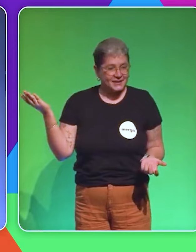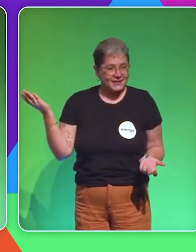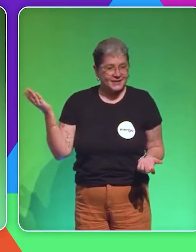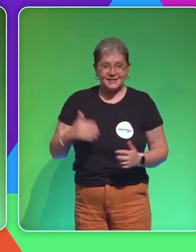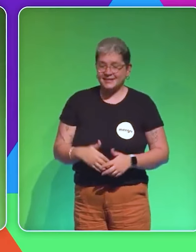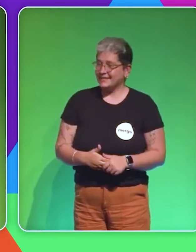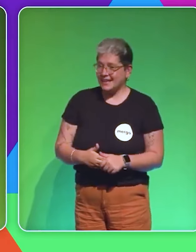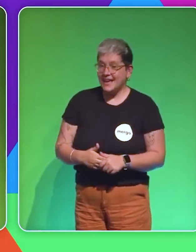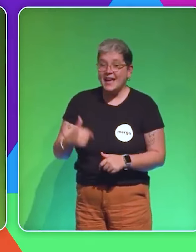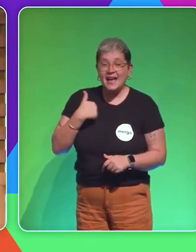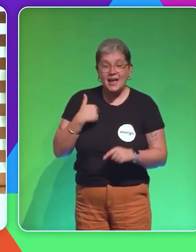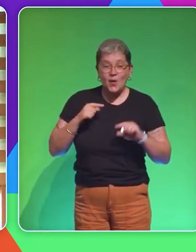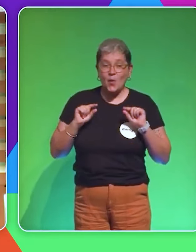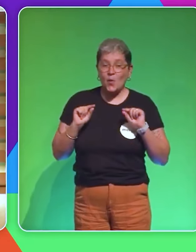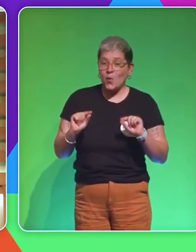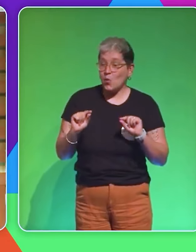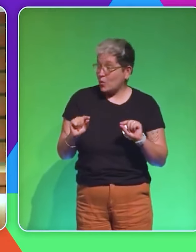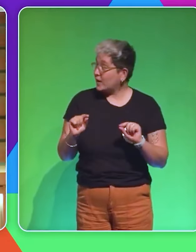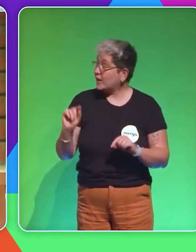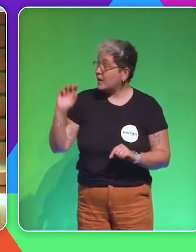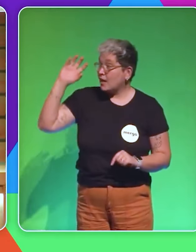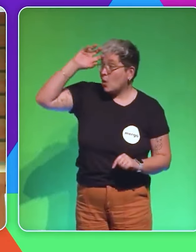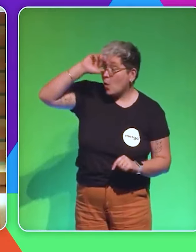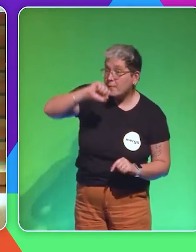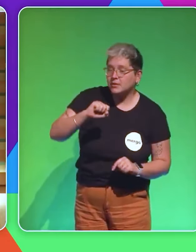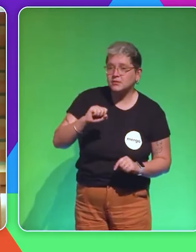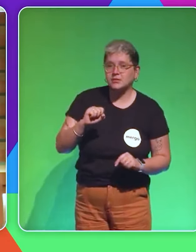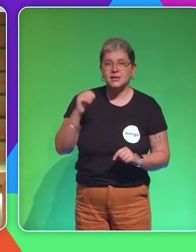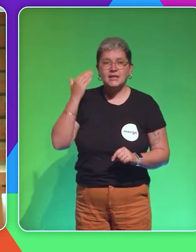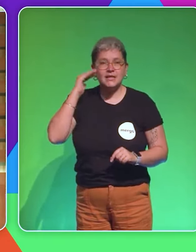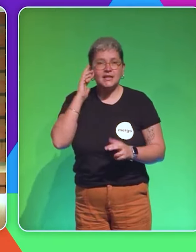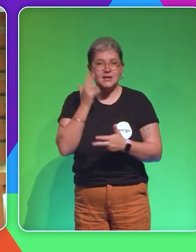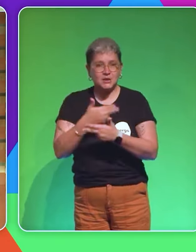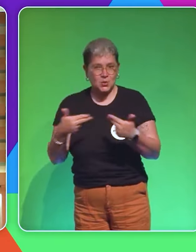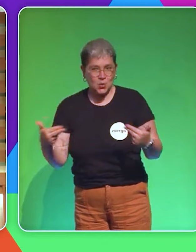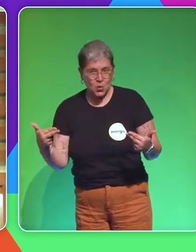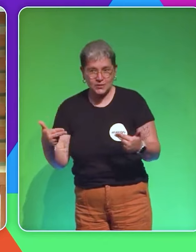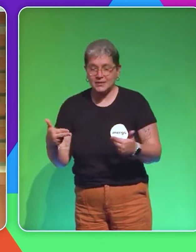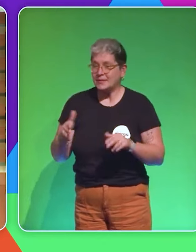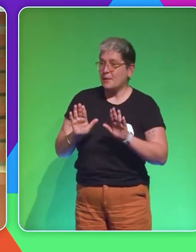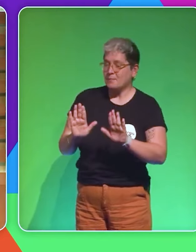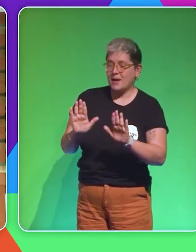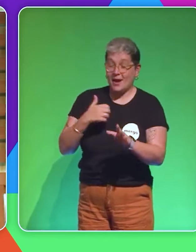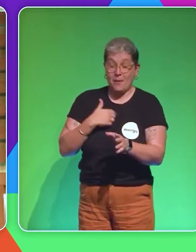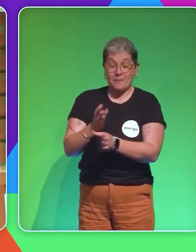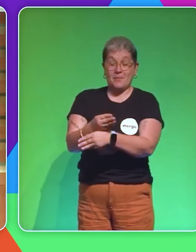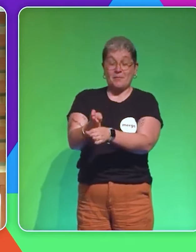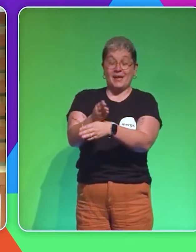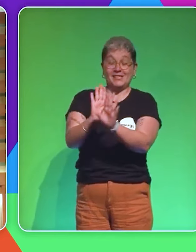A primeira é que eu compreendi eu aprendi eu vi algumas coisas eu quero compartilhar com vocês até me perdi